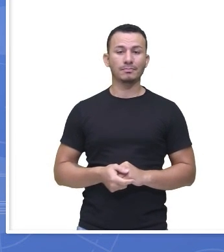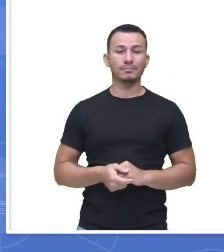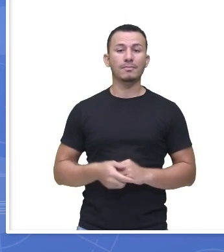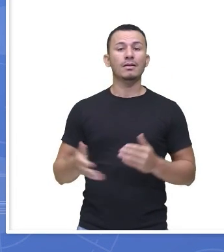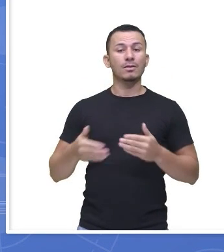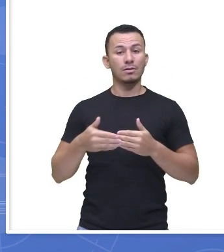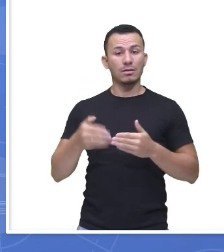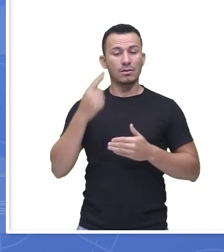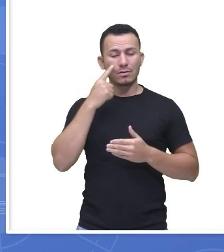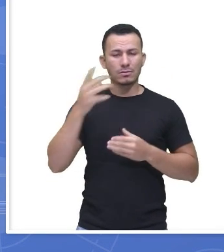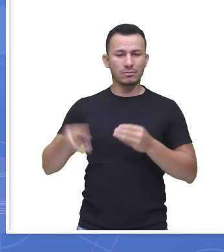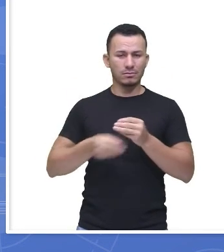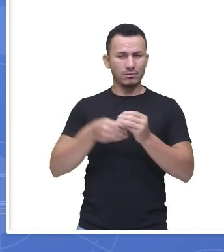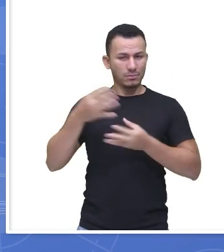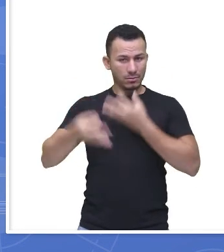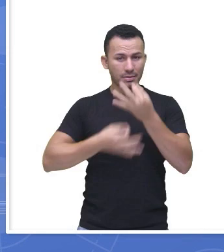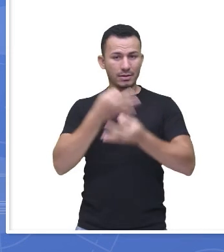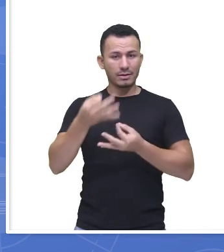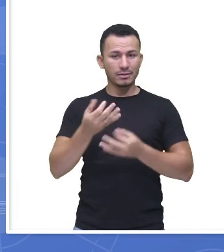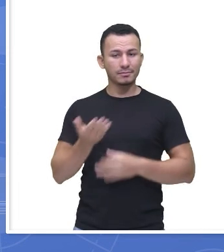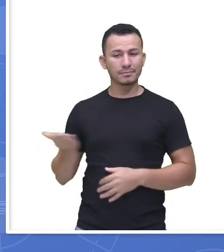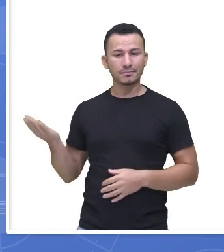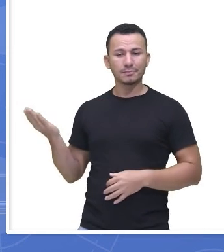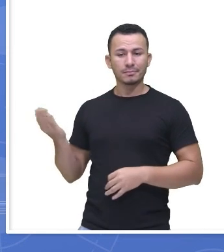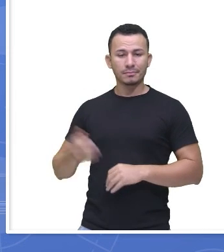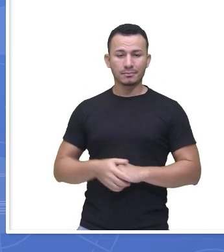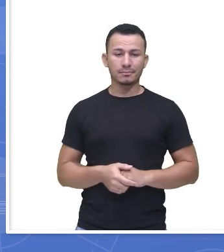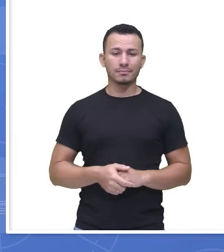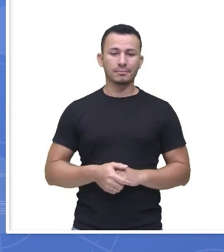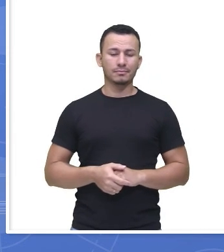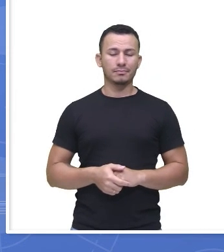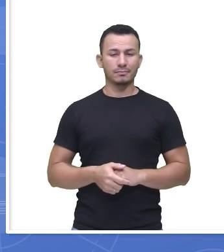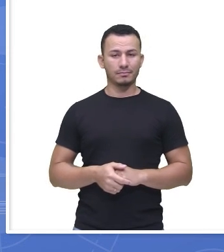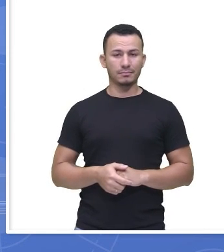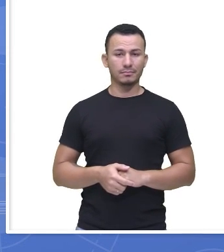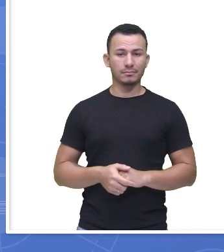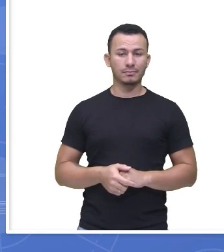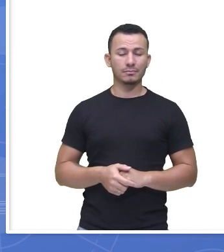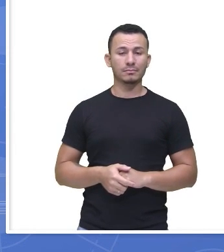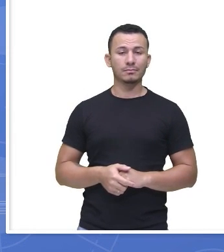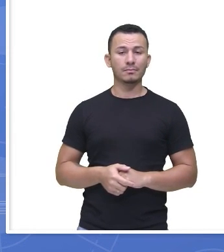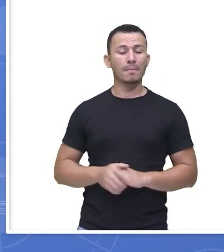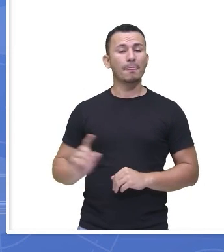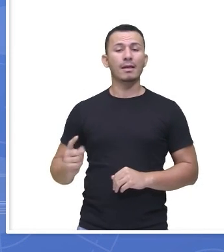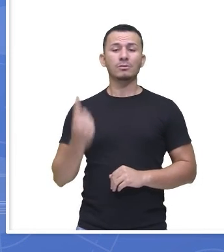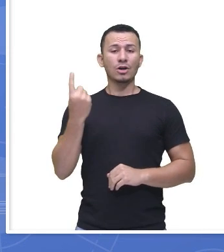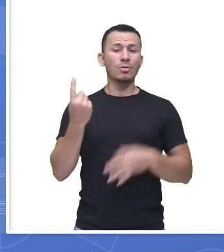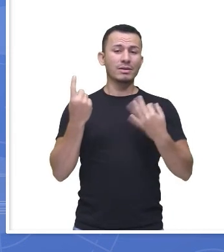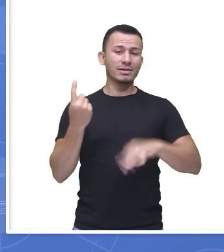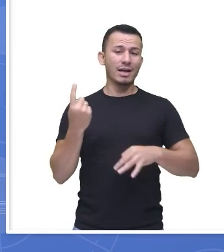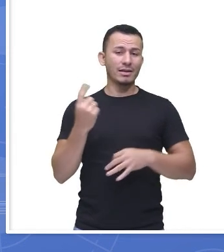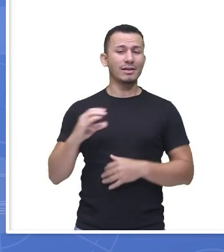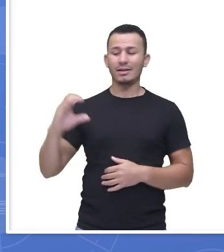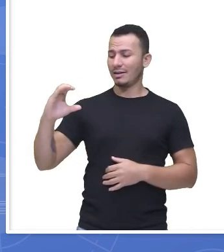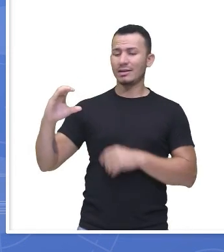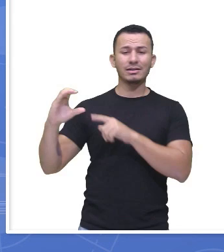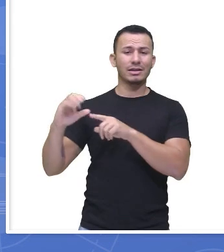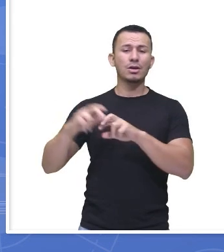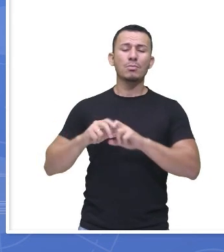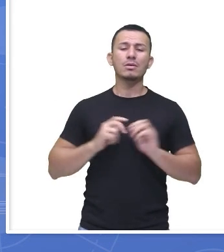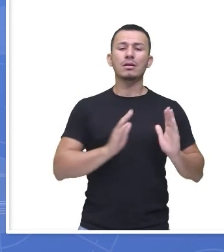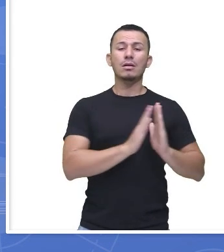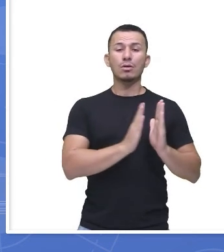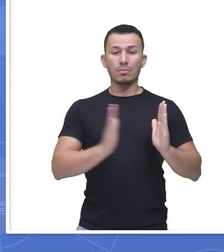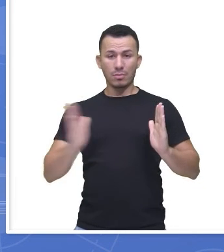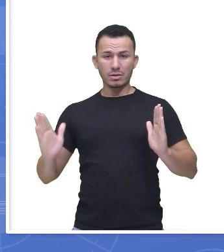aqui para o nosso comentário. Olha lá. A única alternativa correta é a letra C, visto que o processo de